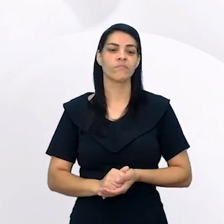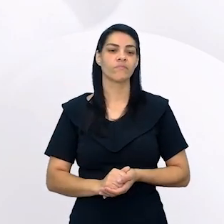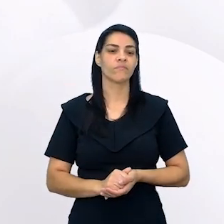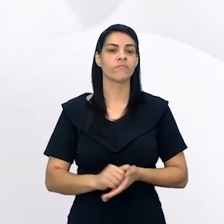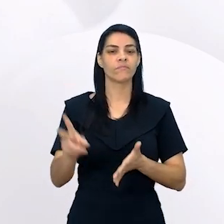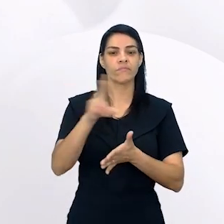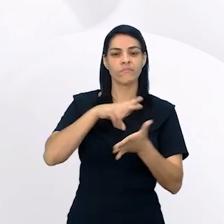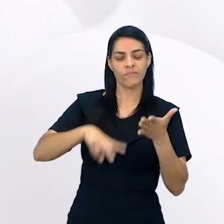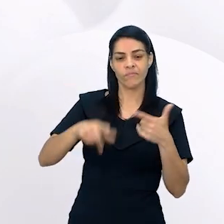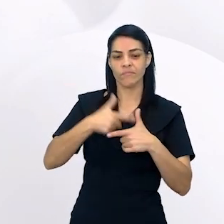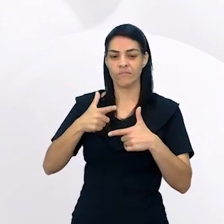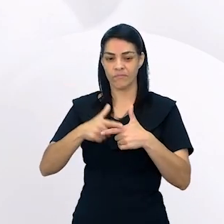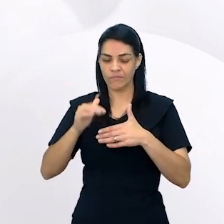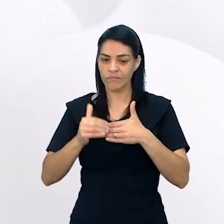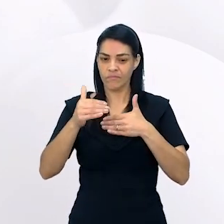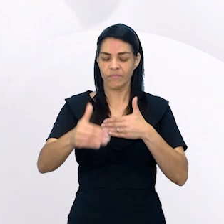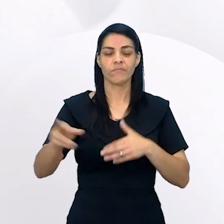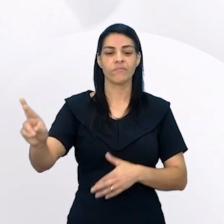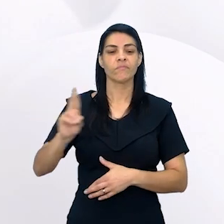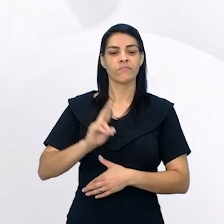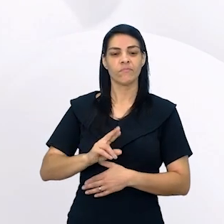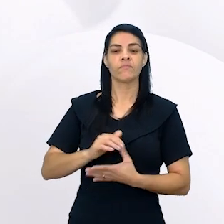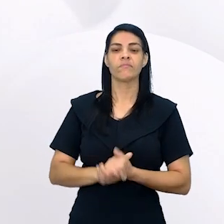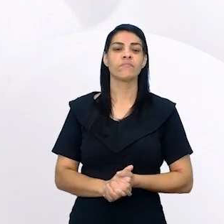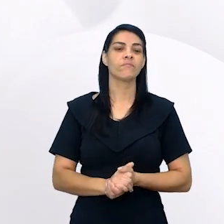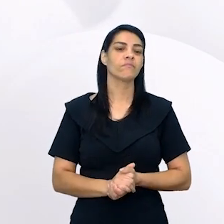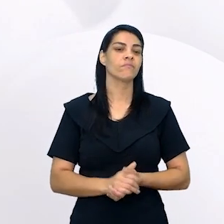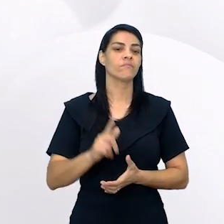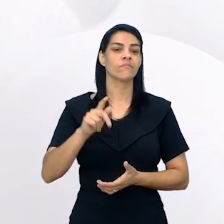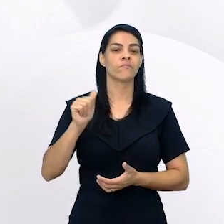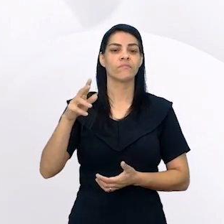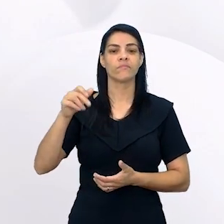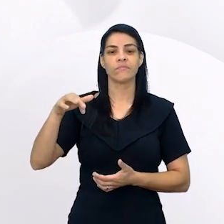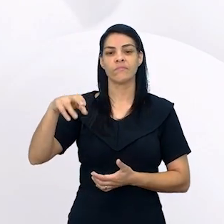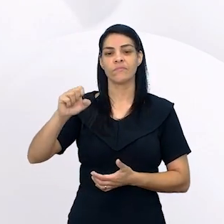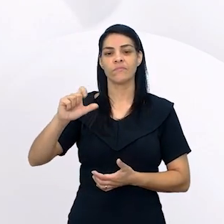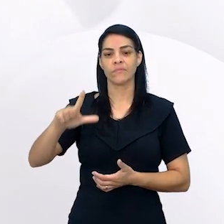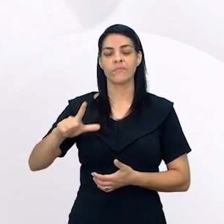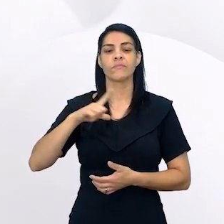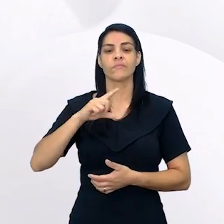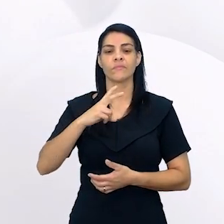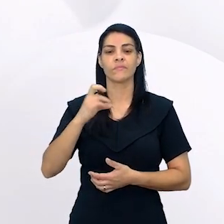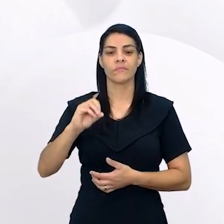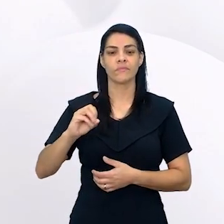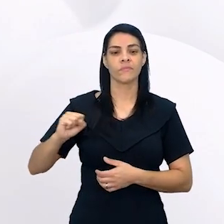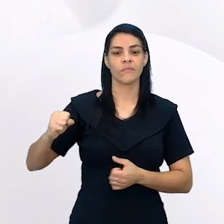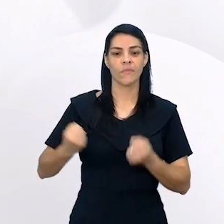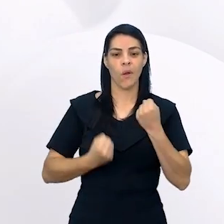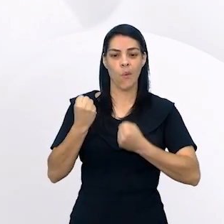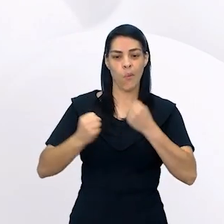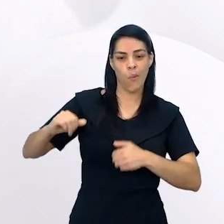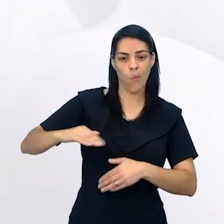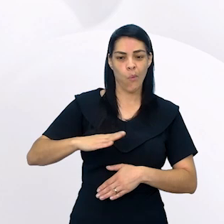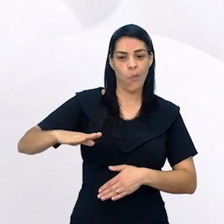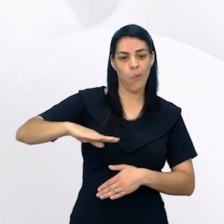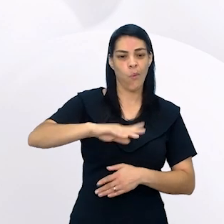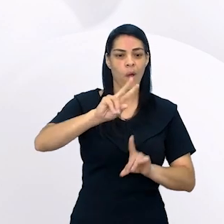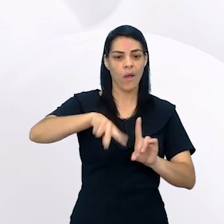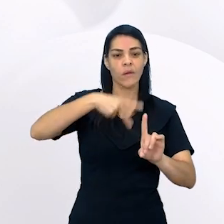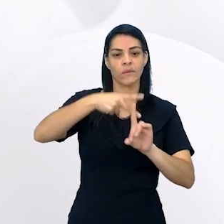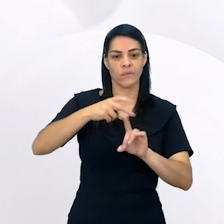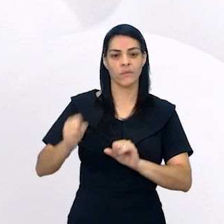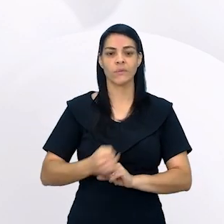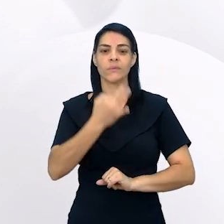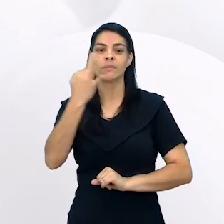a seguir e responda à questão Então tá aí Gabriel tem 50 carrinhos que é o dobro da quantidade de carrinhos de vidro quantos